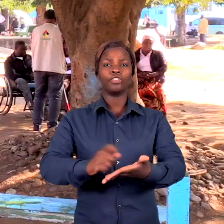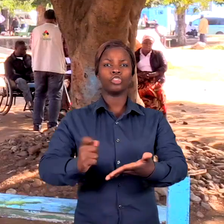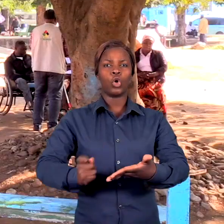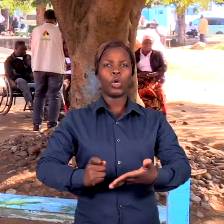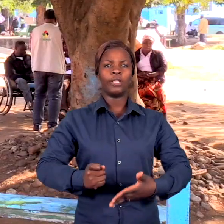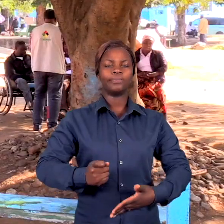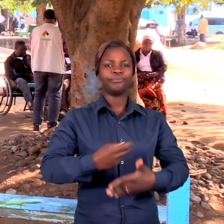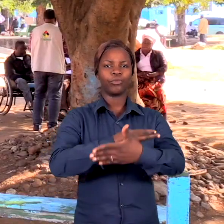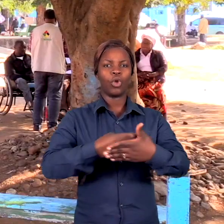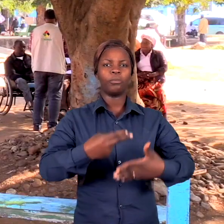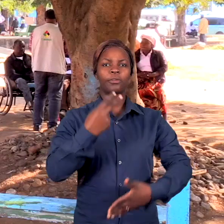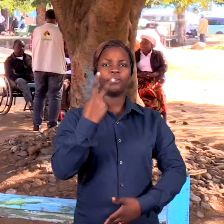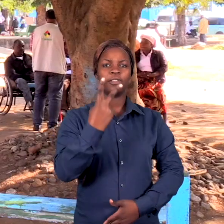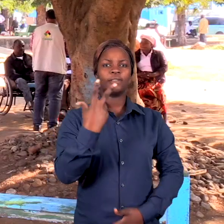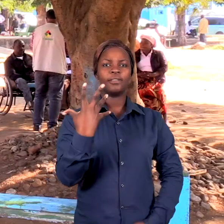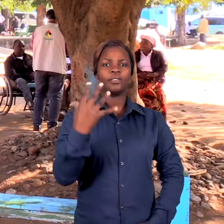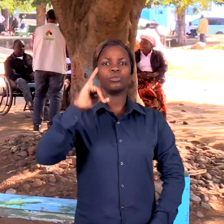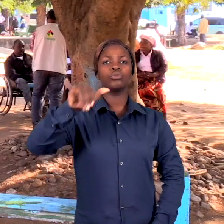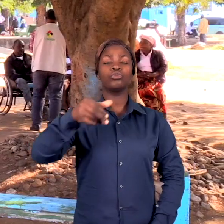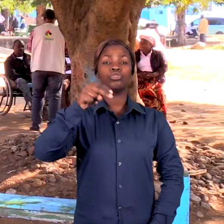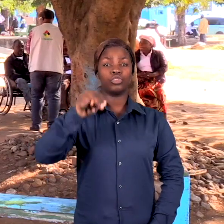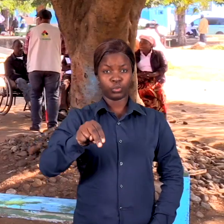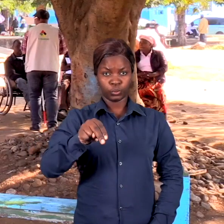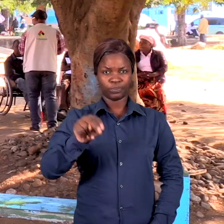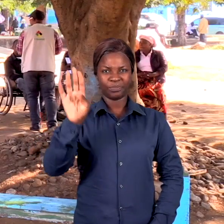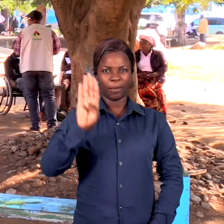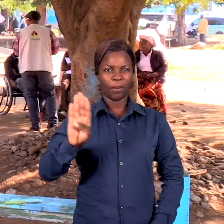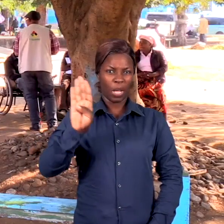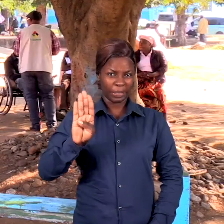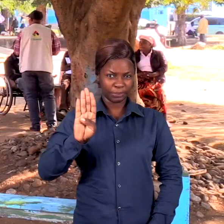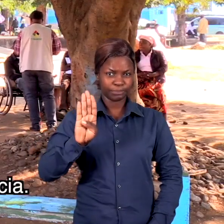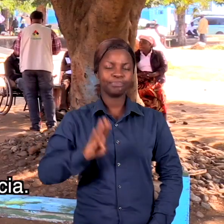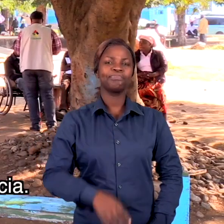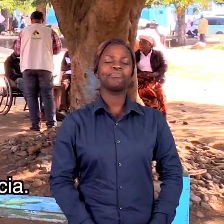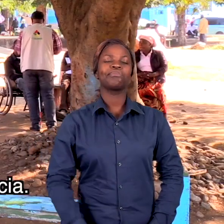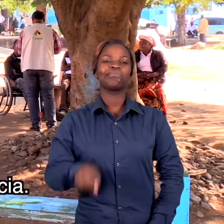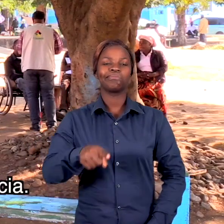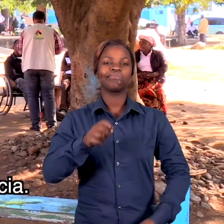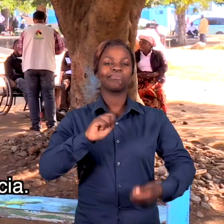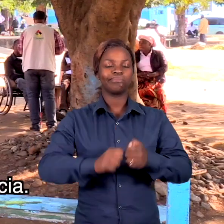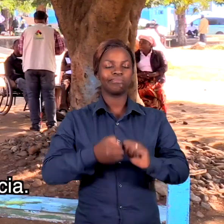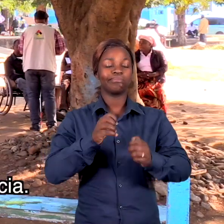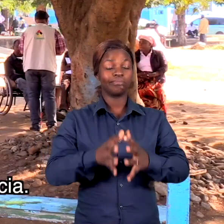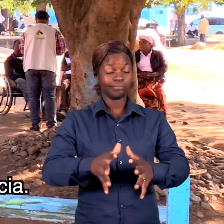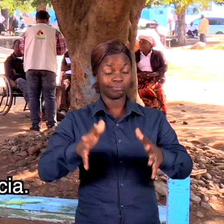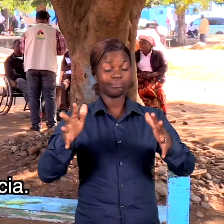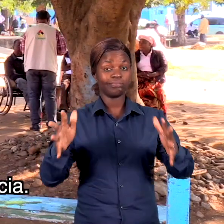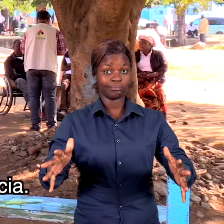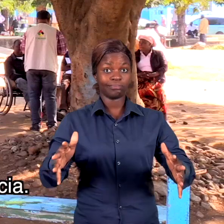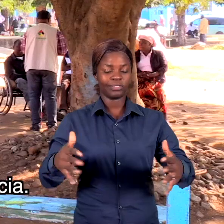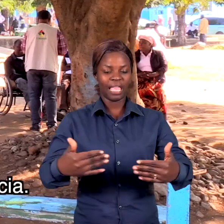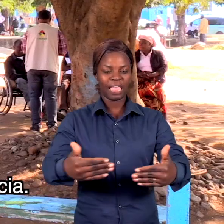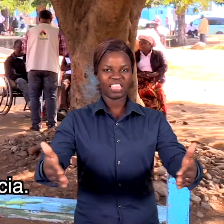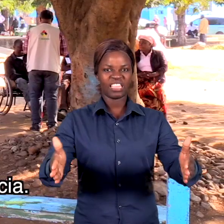Na nossa escola, Mau 25 de junho, Buane, Mau 25 de junho, na nossa escola, temos grande problema